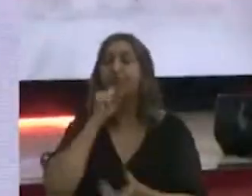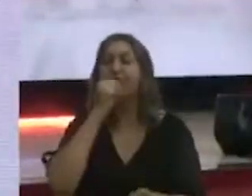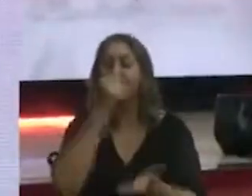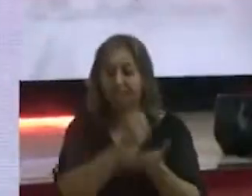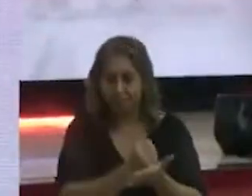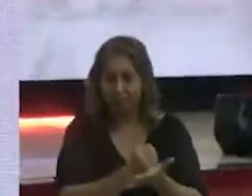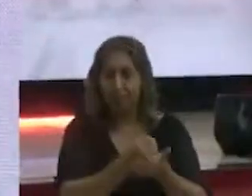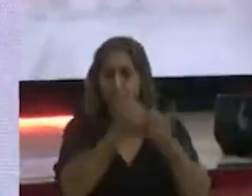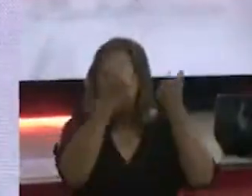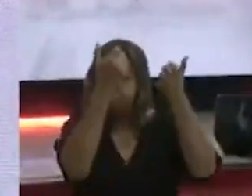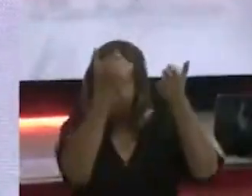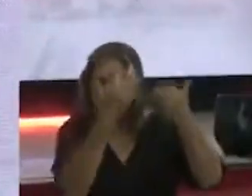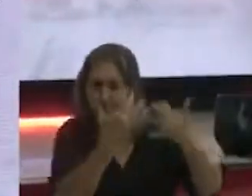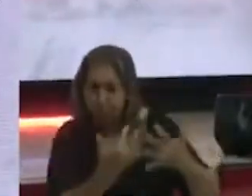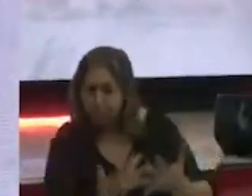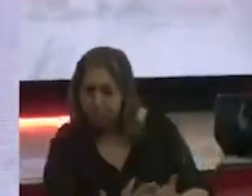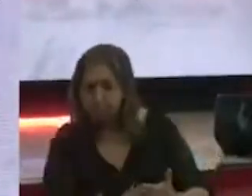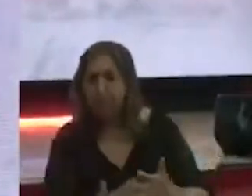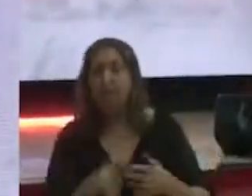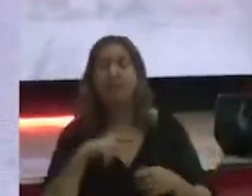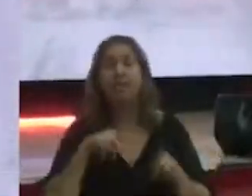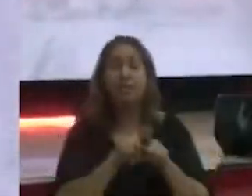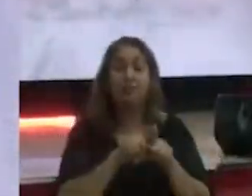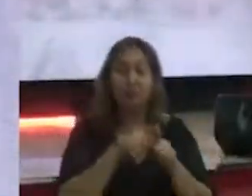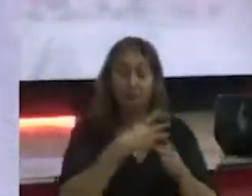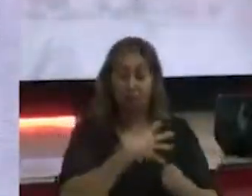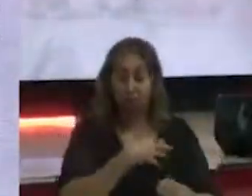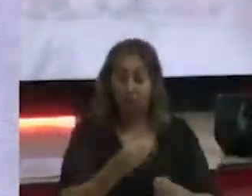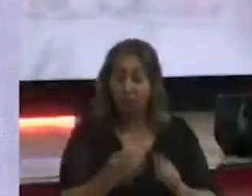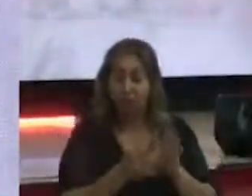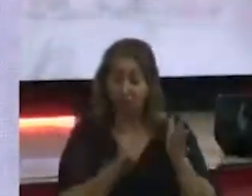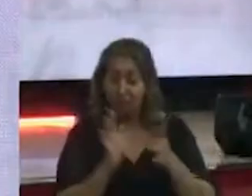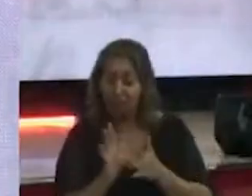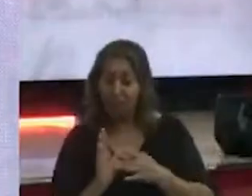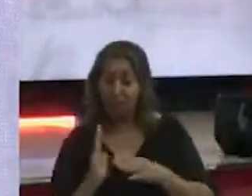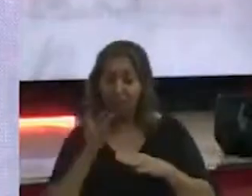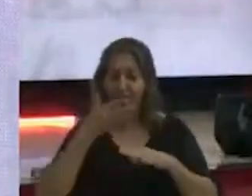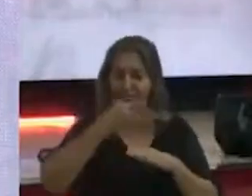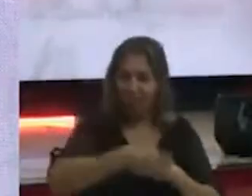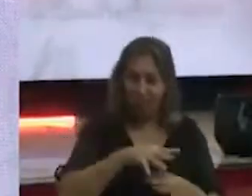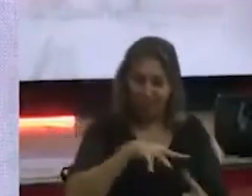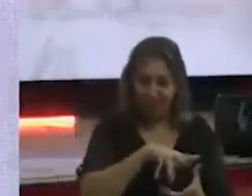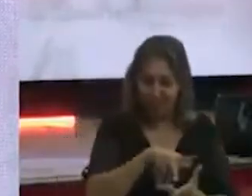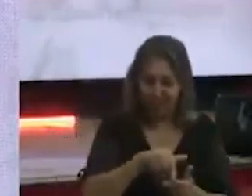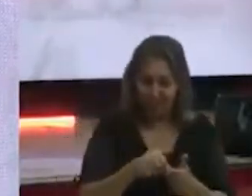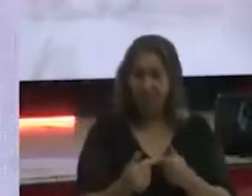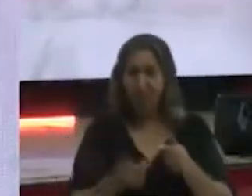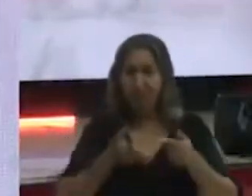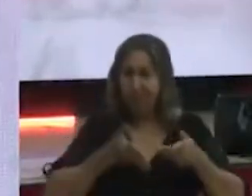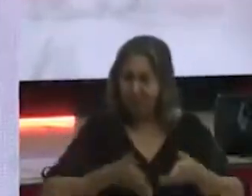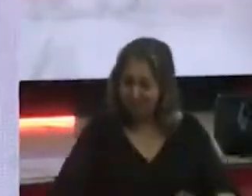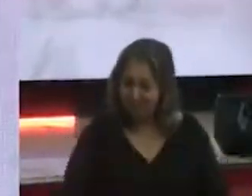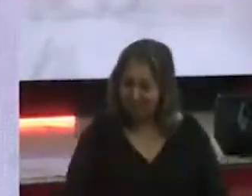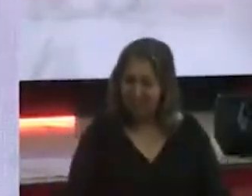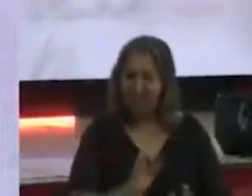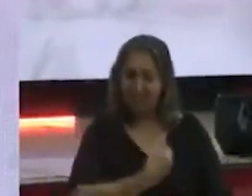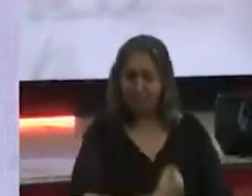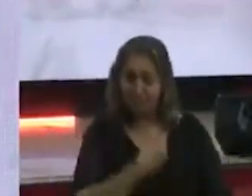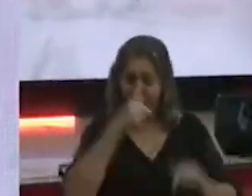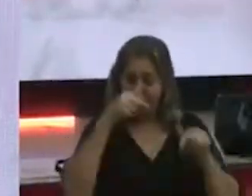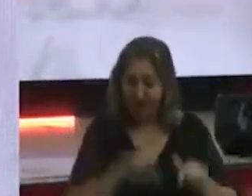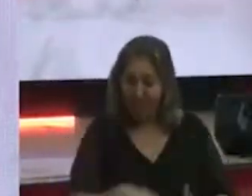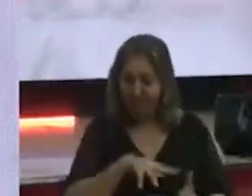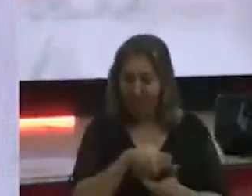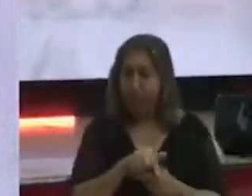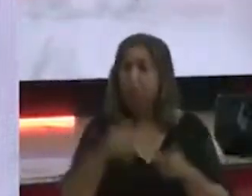Testamento a dispensação do filho foi quando o verbo se fez carne e Jesus habitou entre nós